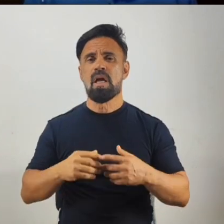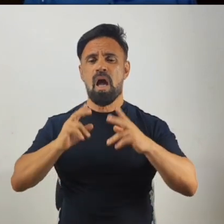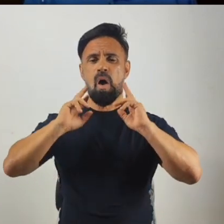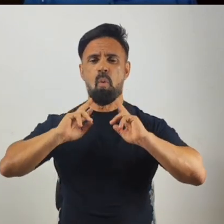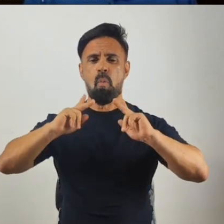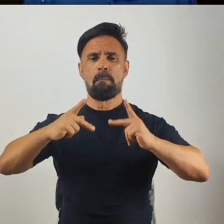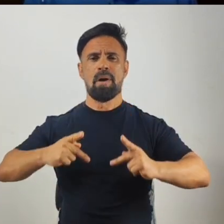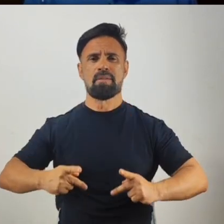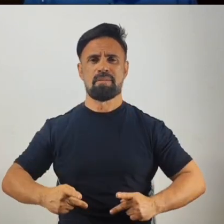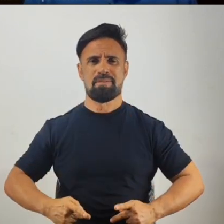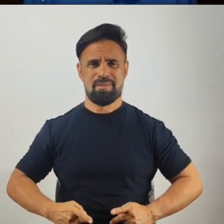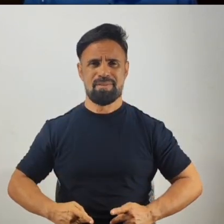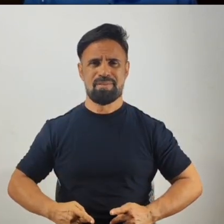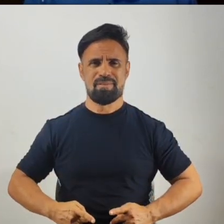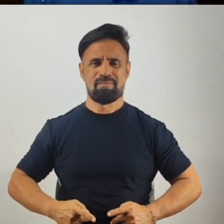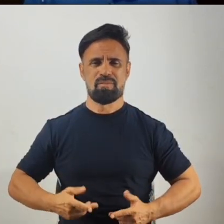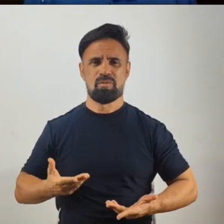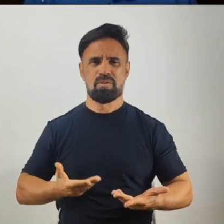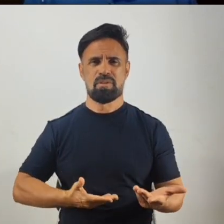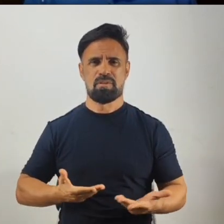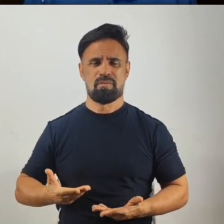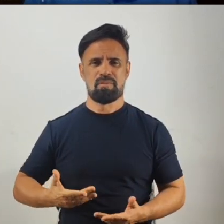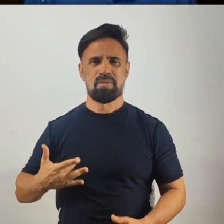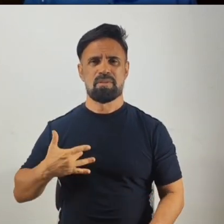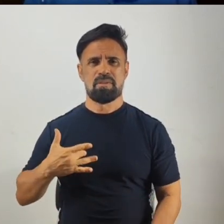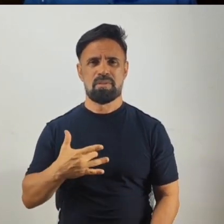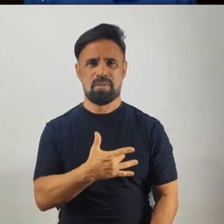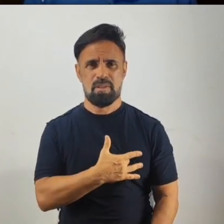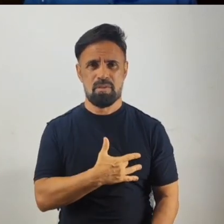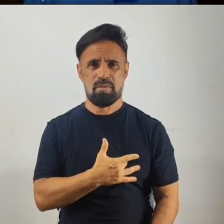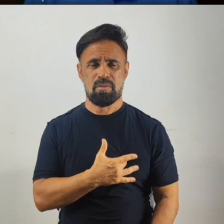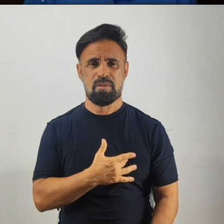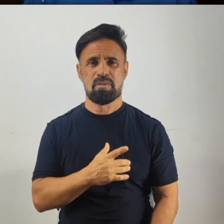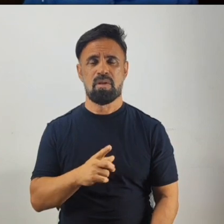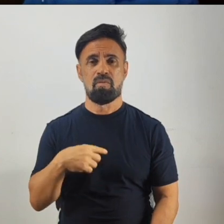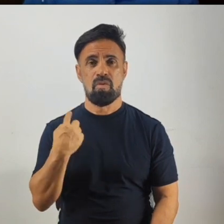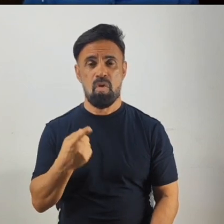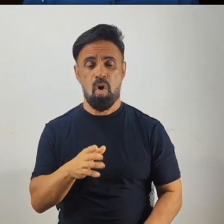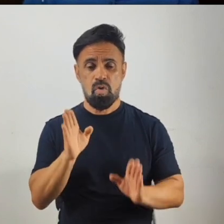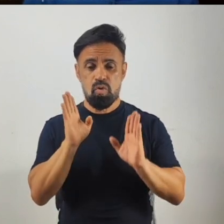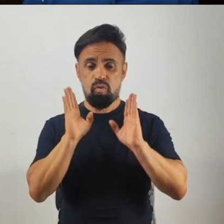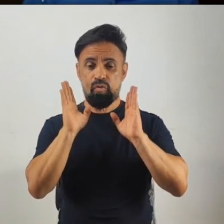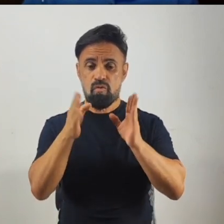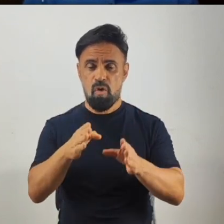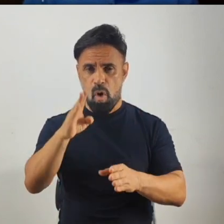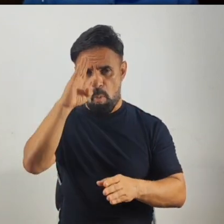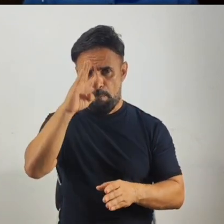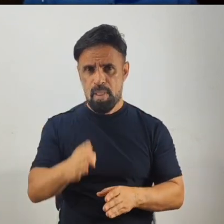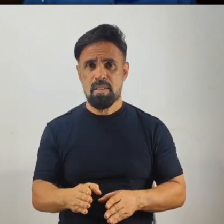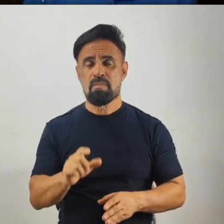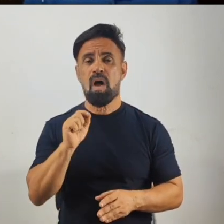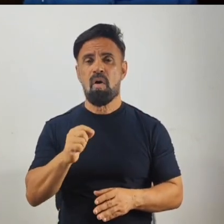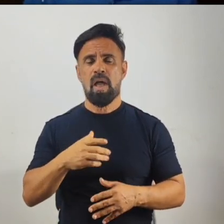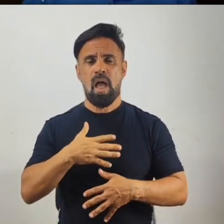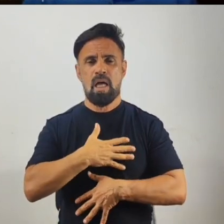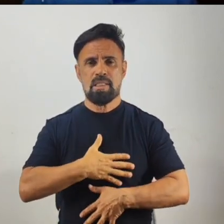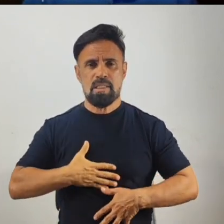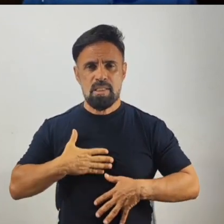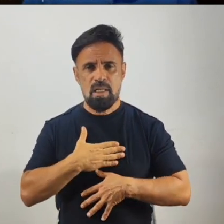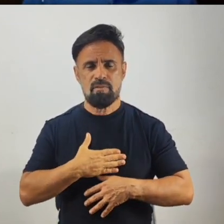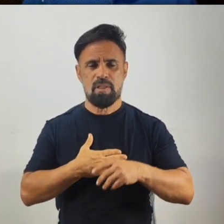questão de humanização dos serviços de saúde. Então, nosso foco principal é